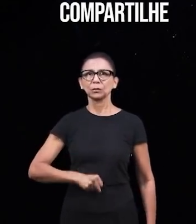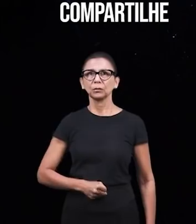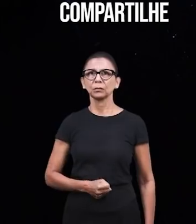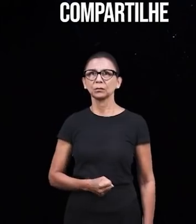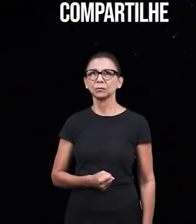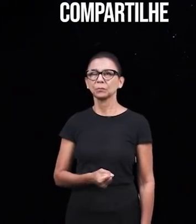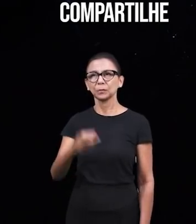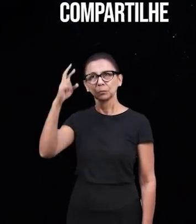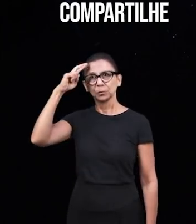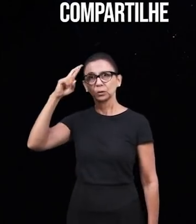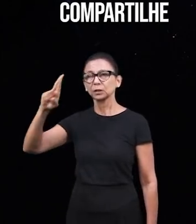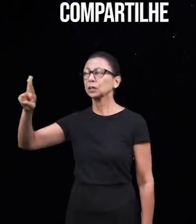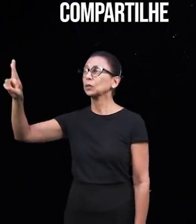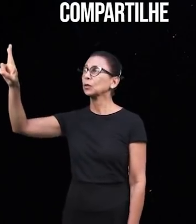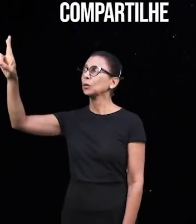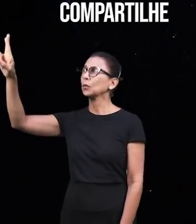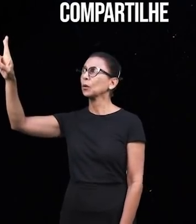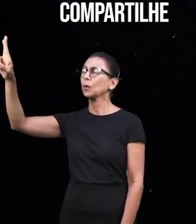meu